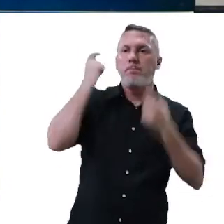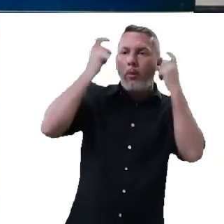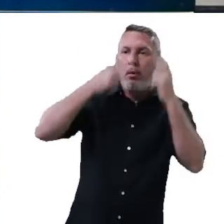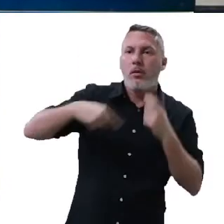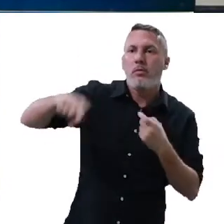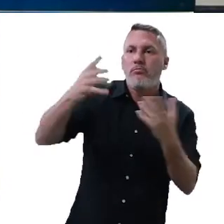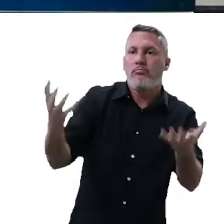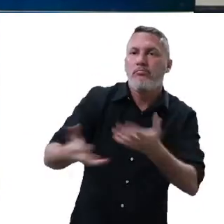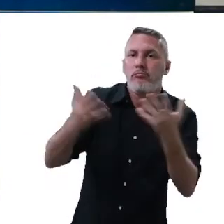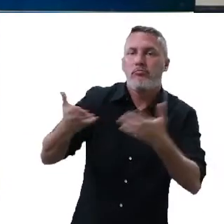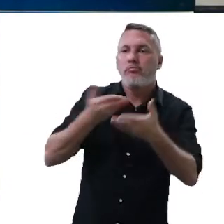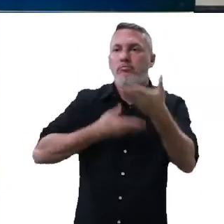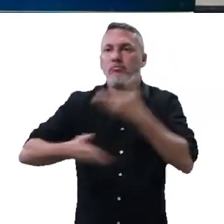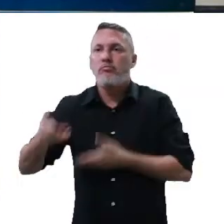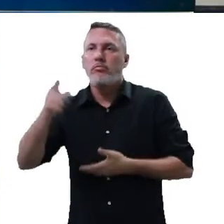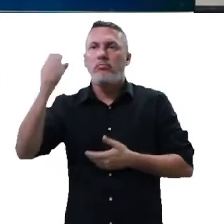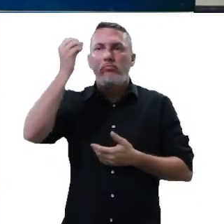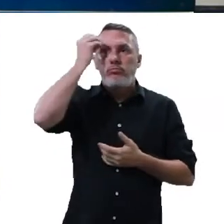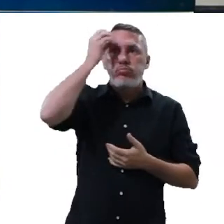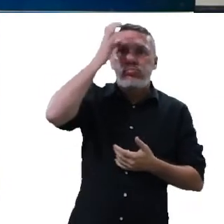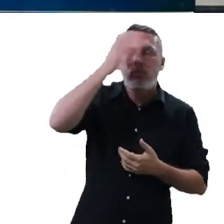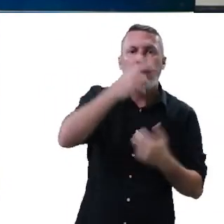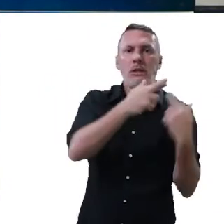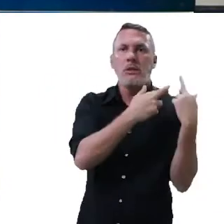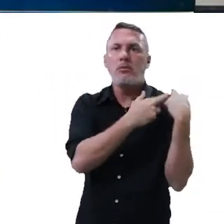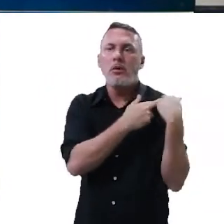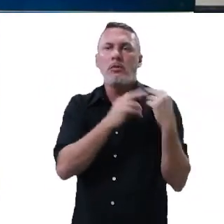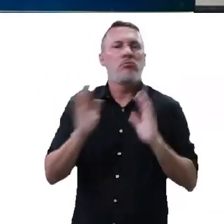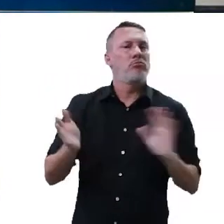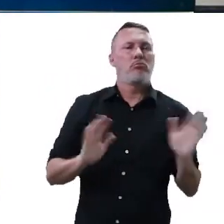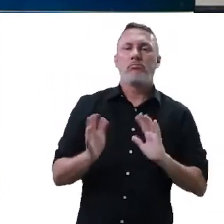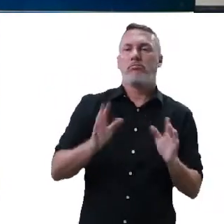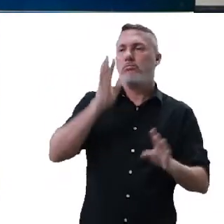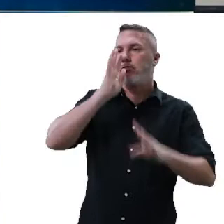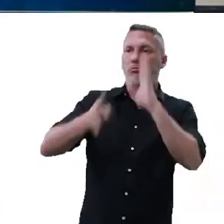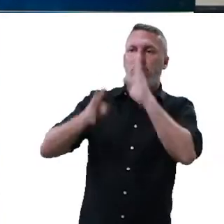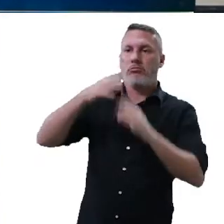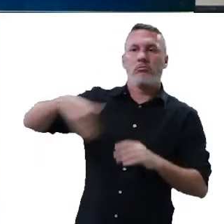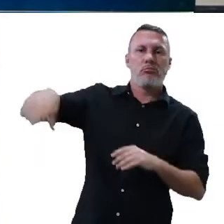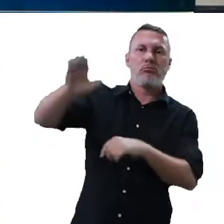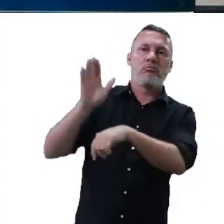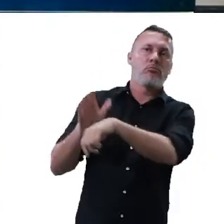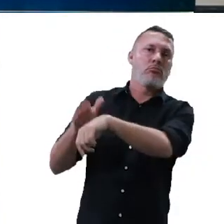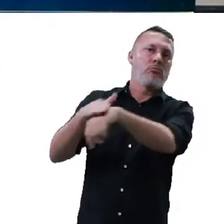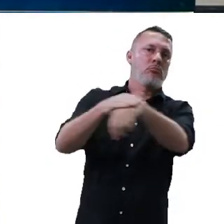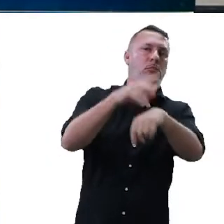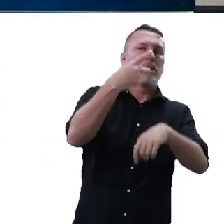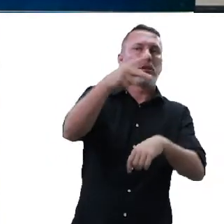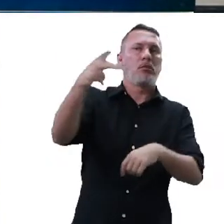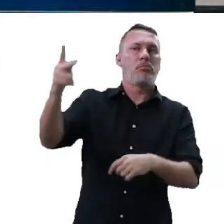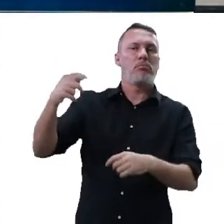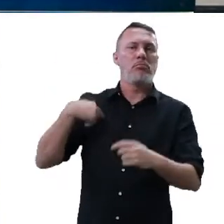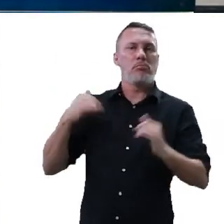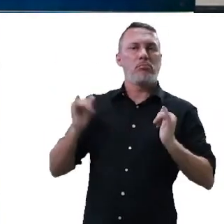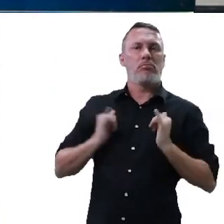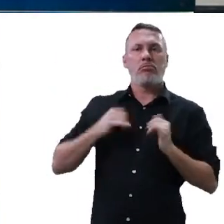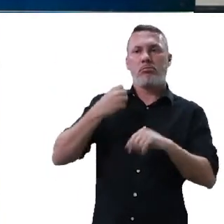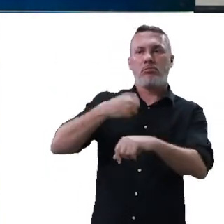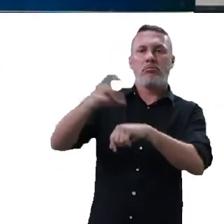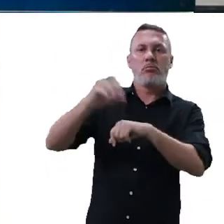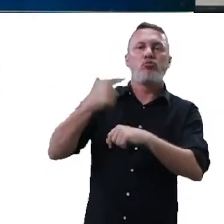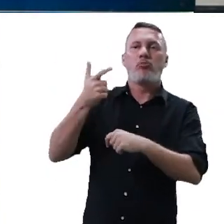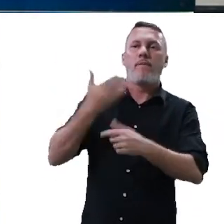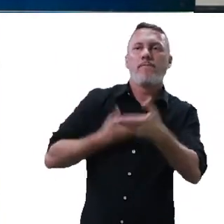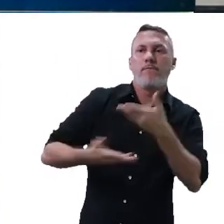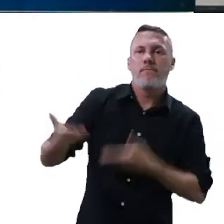não com a construção autônoma do conhecimento, responsabilizando cada ouvinte, cada